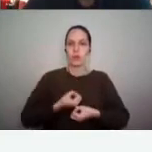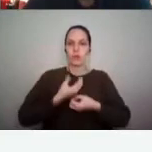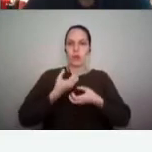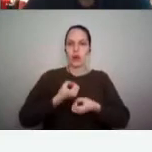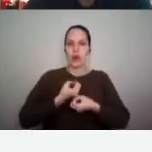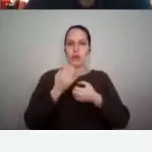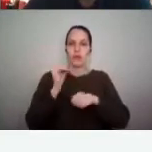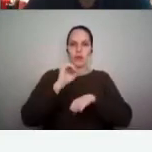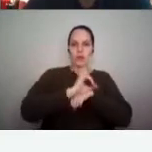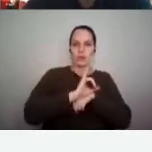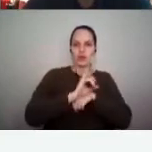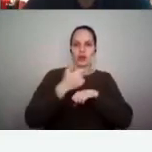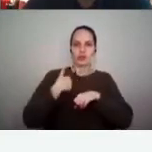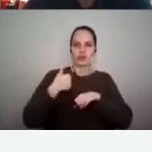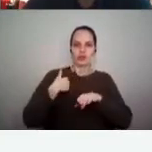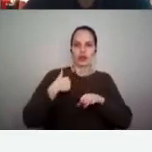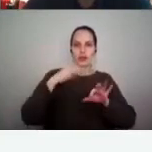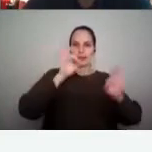quadro e